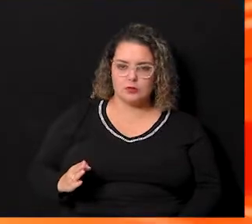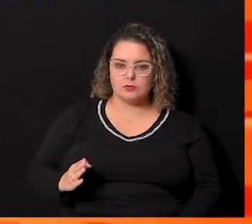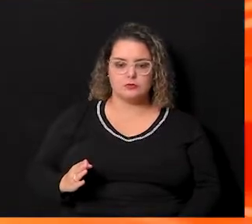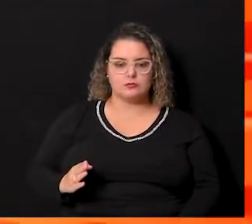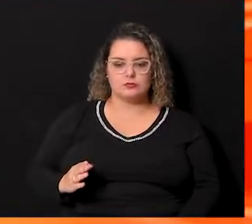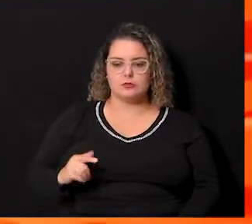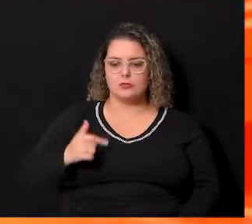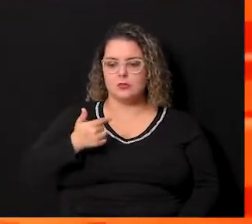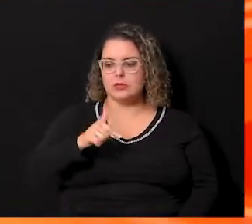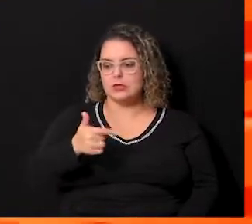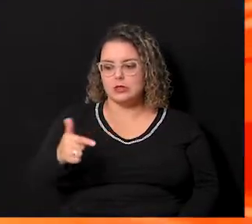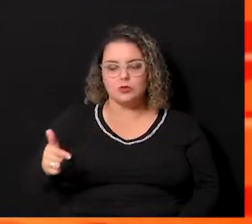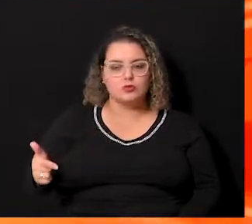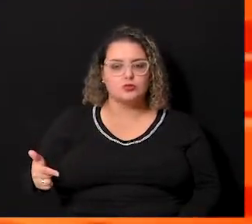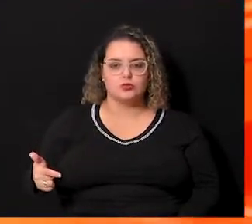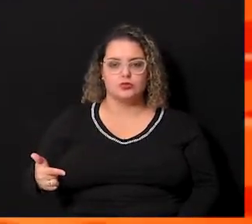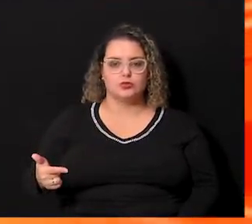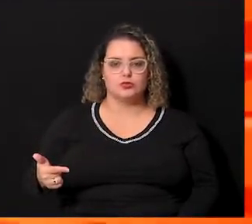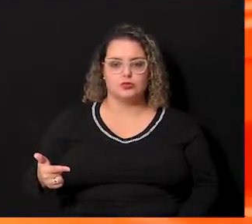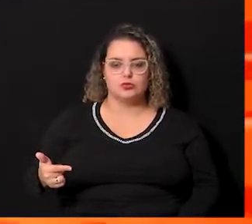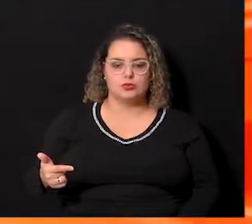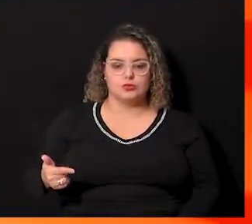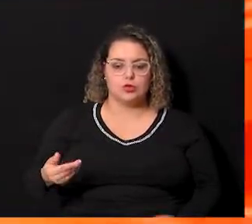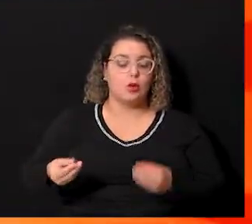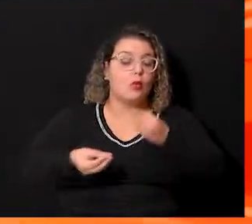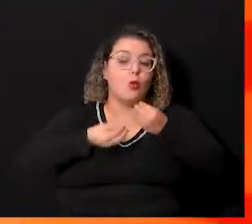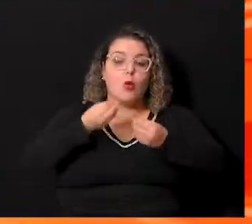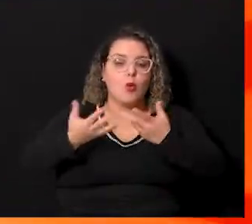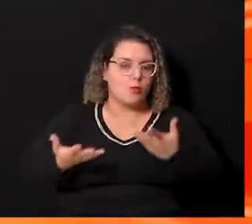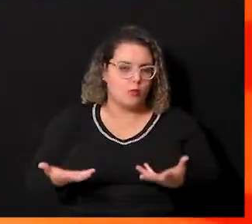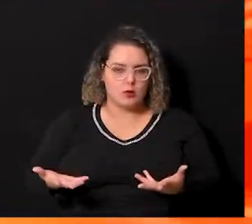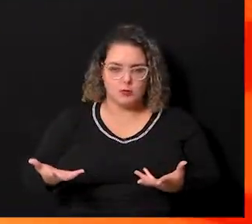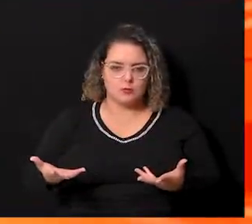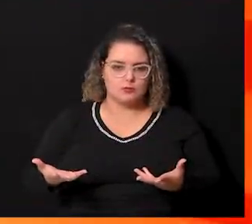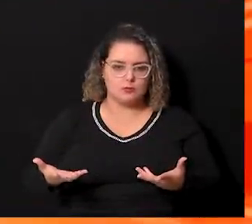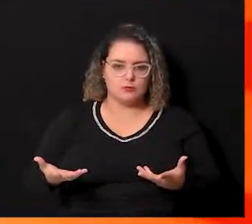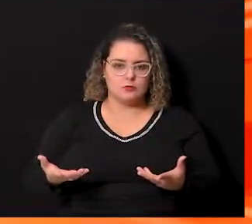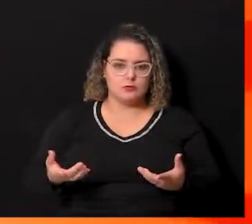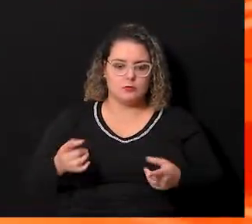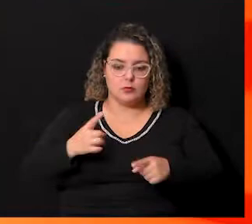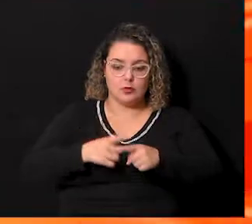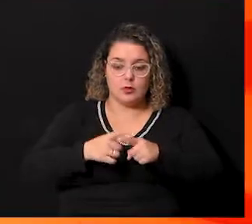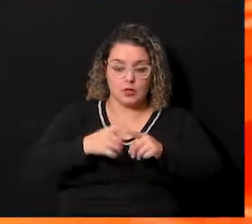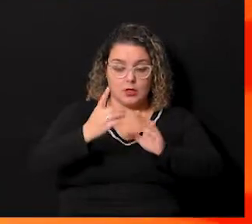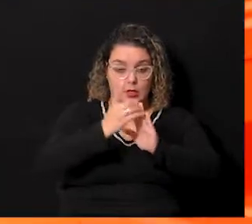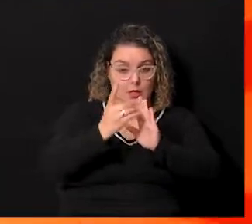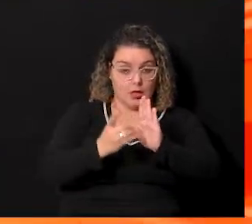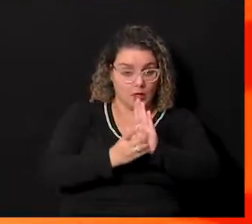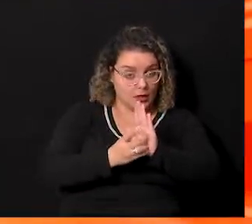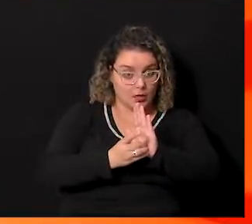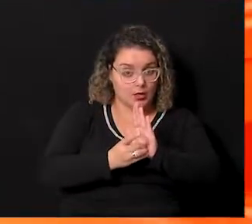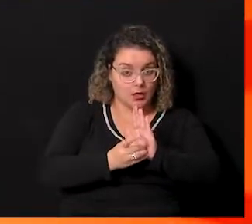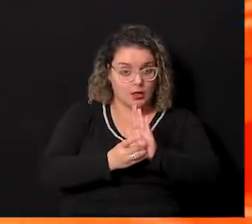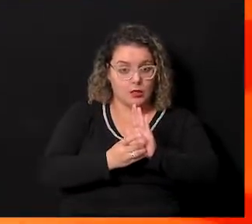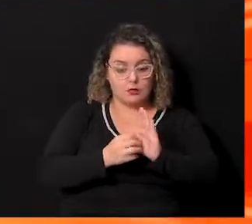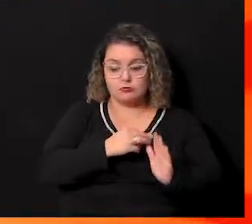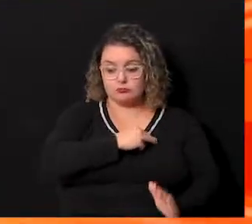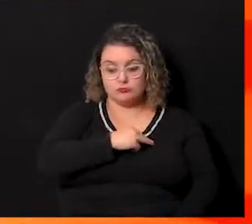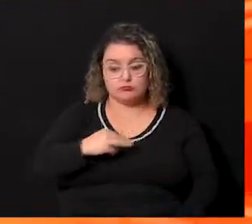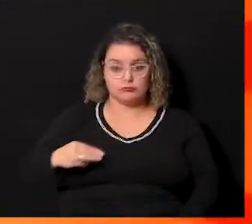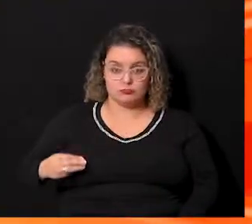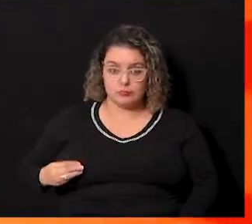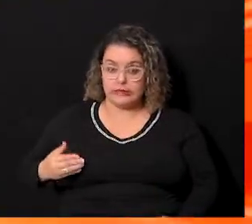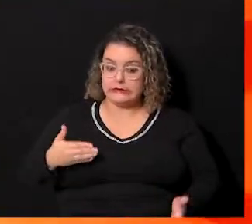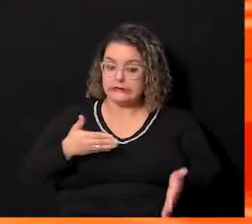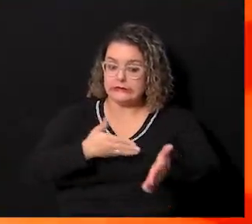Nós não tínhamos muito espaço, porque nós estávamos realmente, por decreto ministerial, nós estávamos